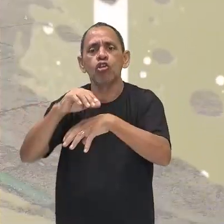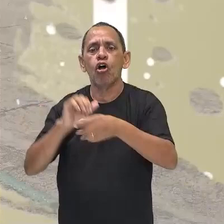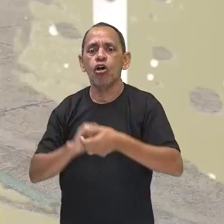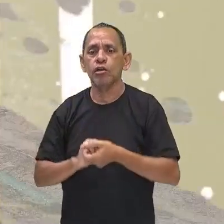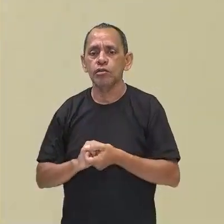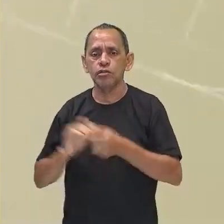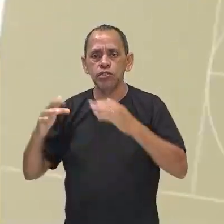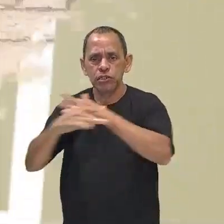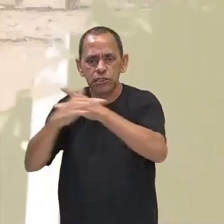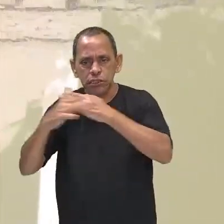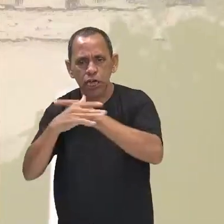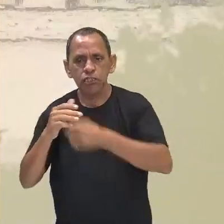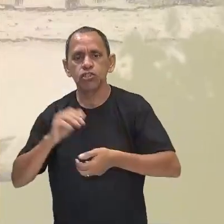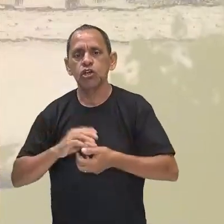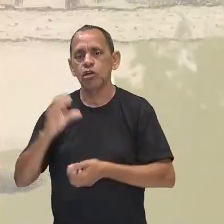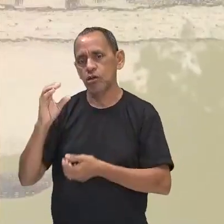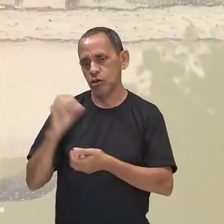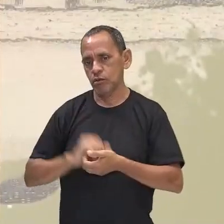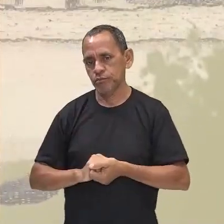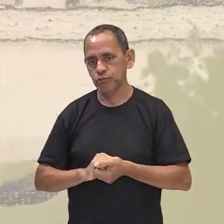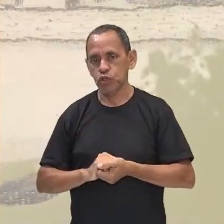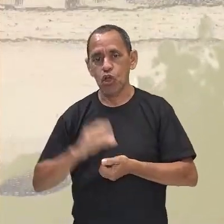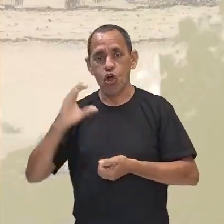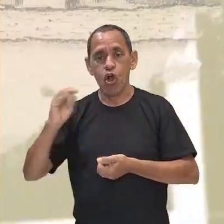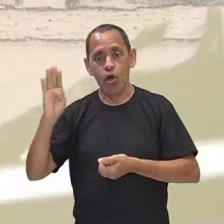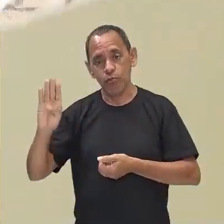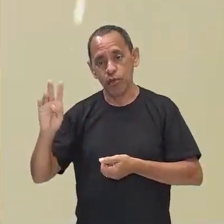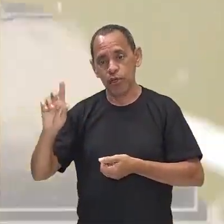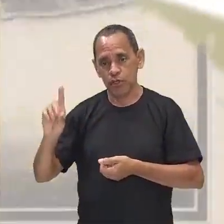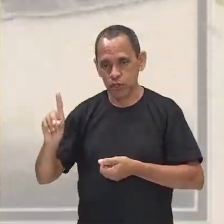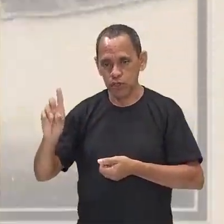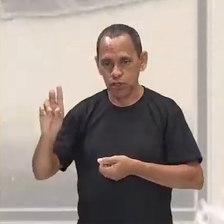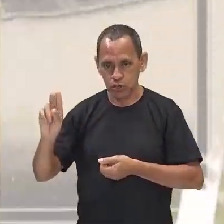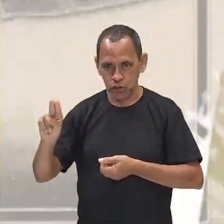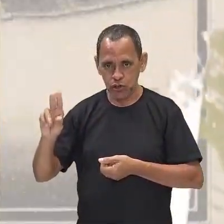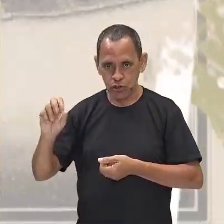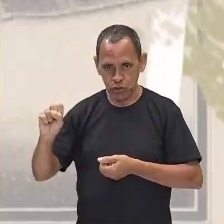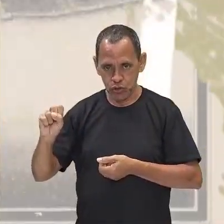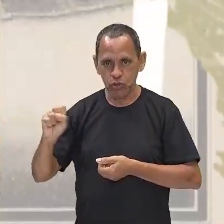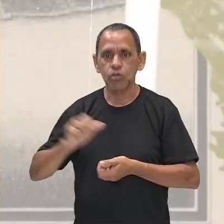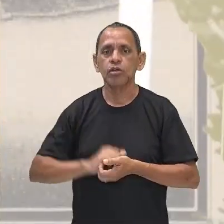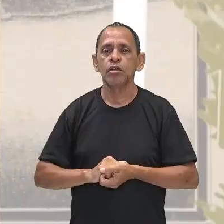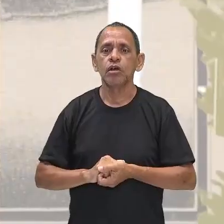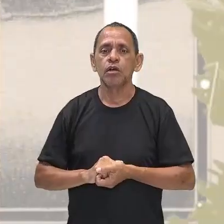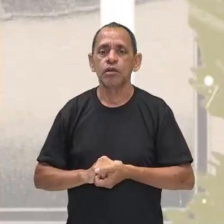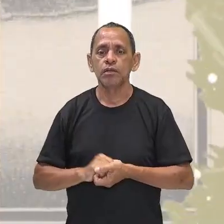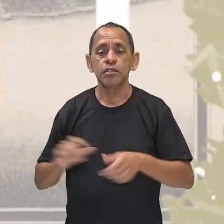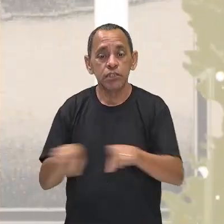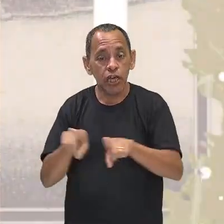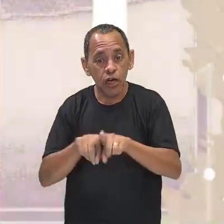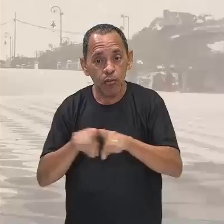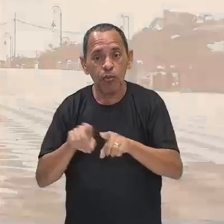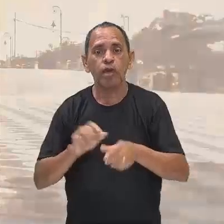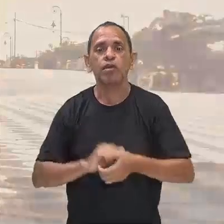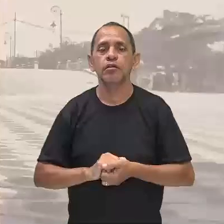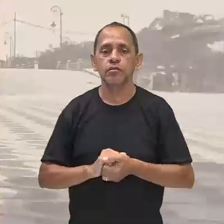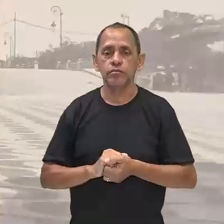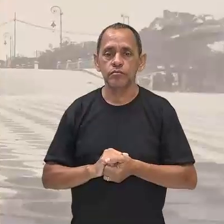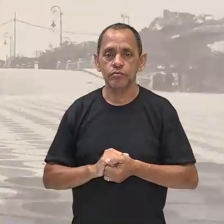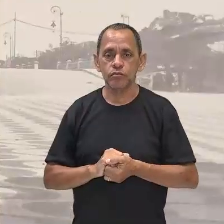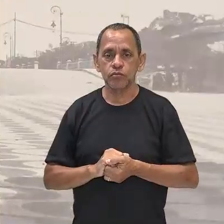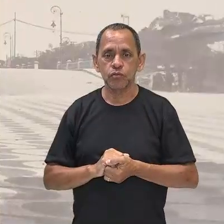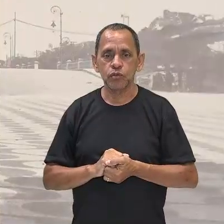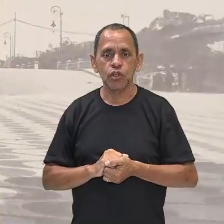e até mesmo a cidade de Manaus, galera, que surgiu ali ao redor do Forte São José da Barra do Rio Negro. Galera, uma